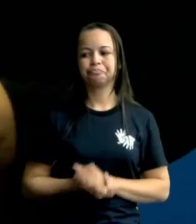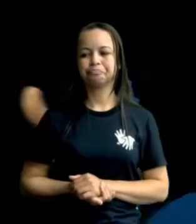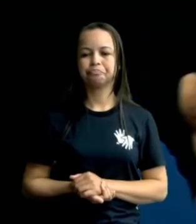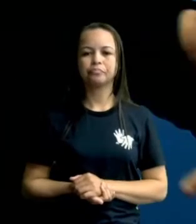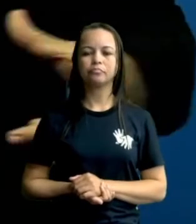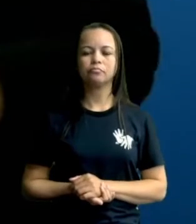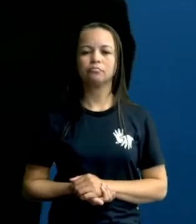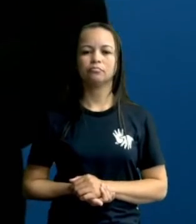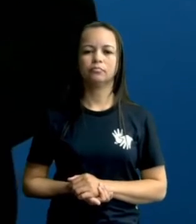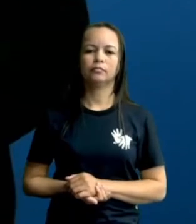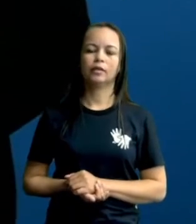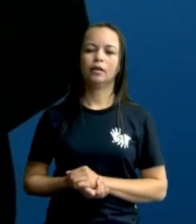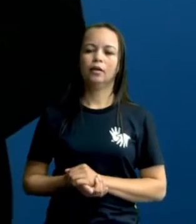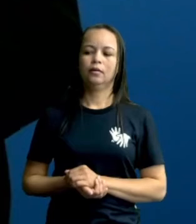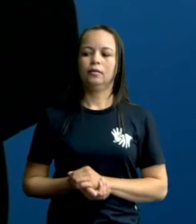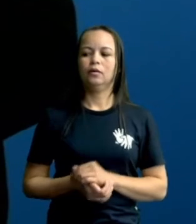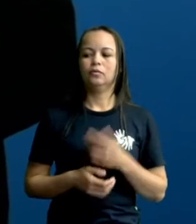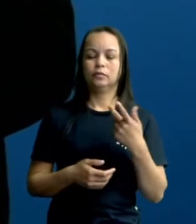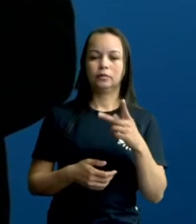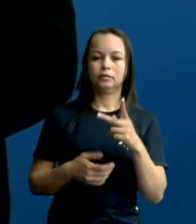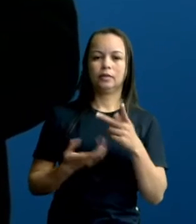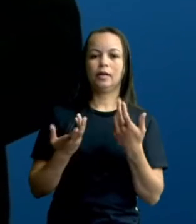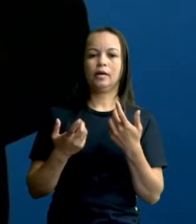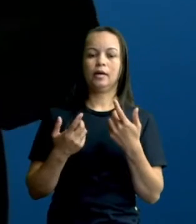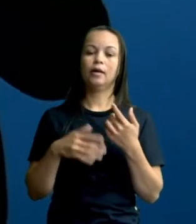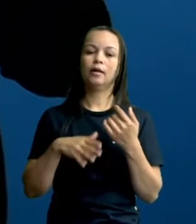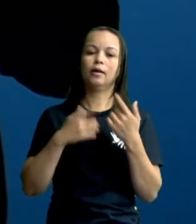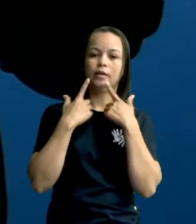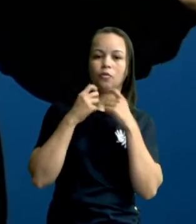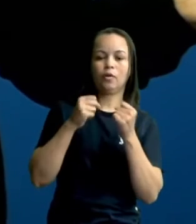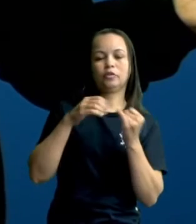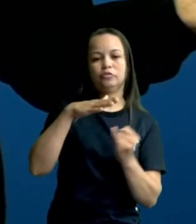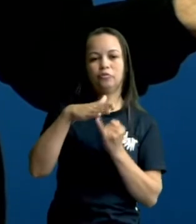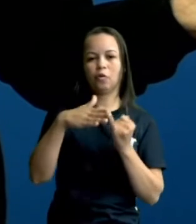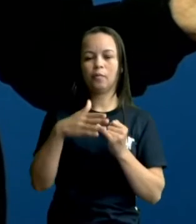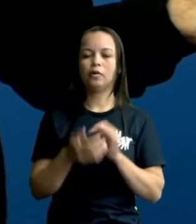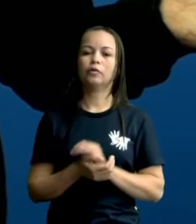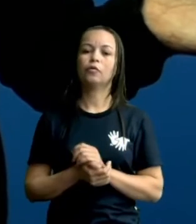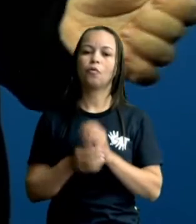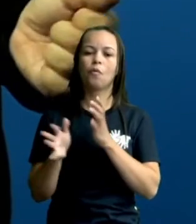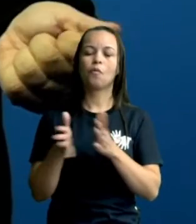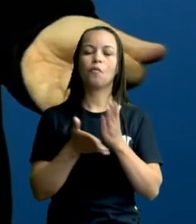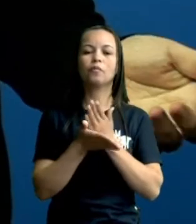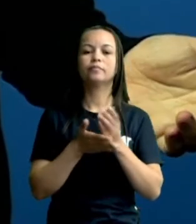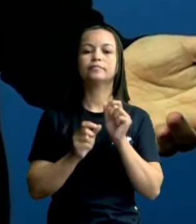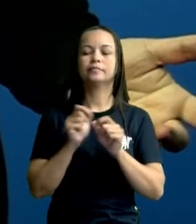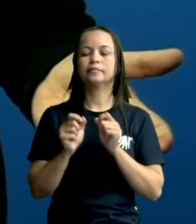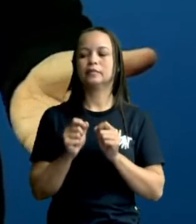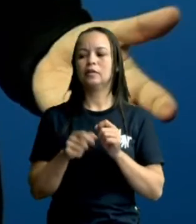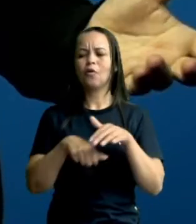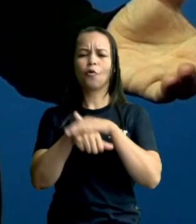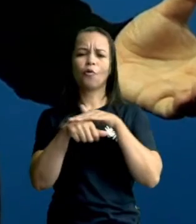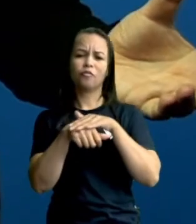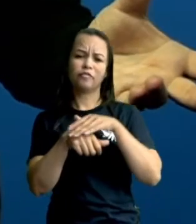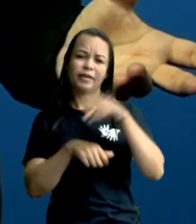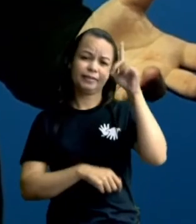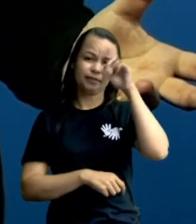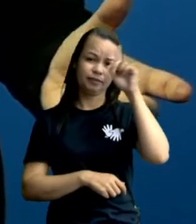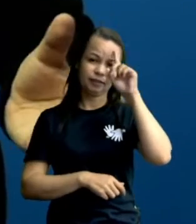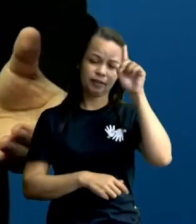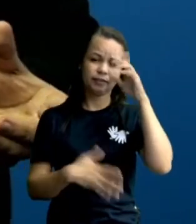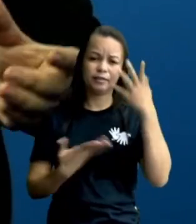Continuando, onde essa linguagem informal ela ocorre? Conversas do dia a dia, gente, sempre acontece, né? Você está